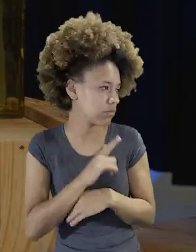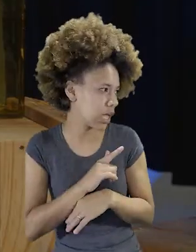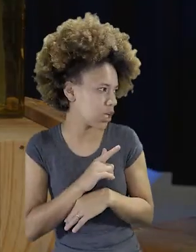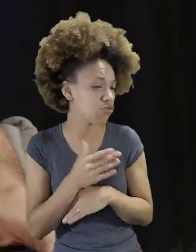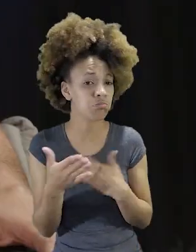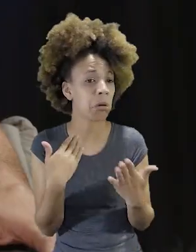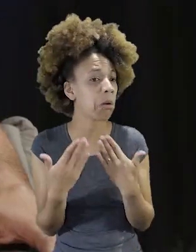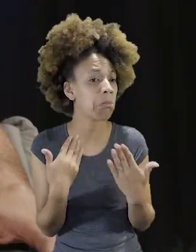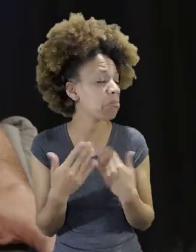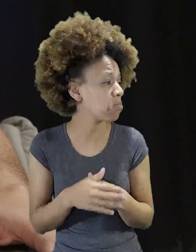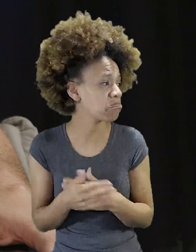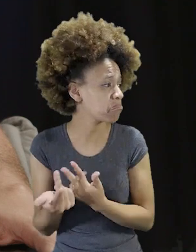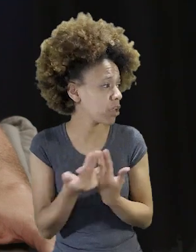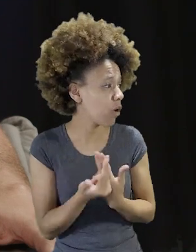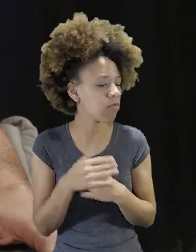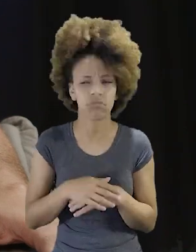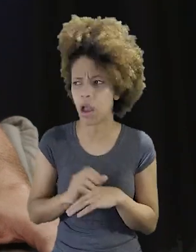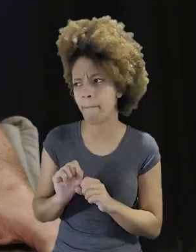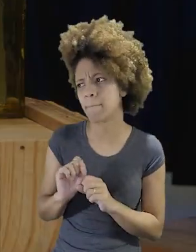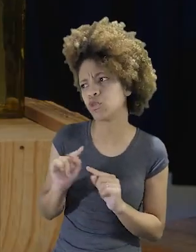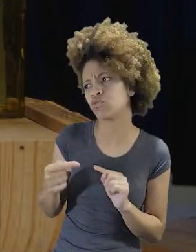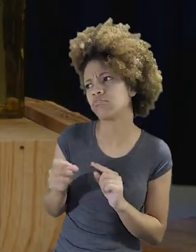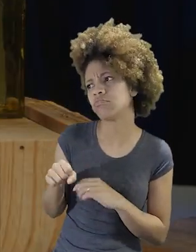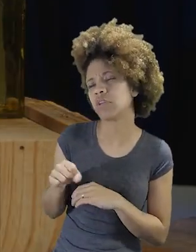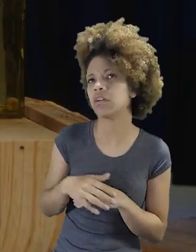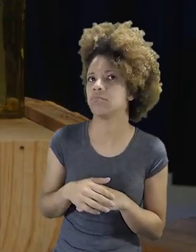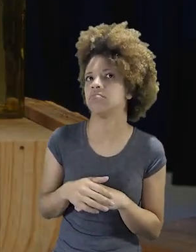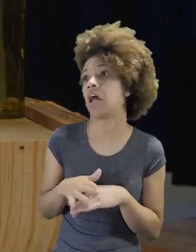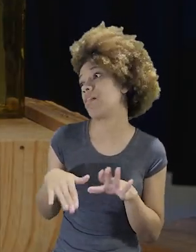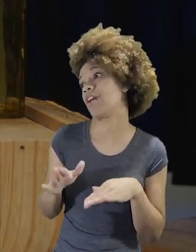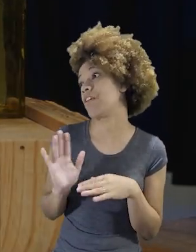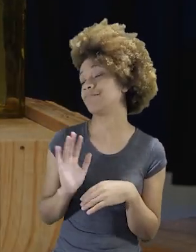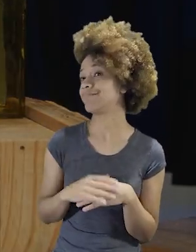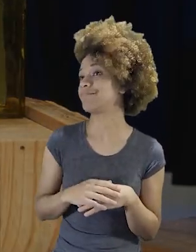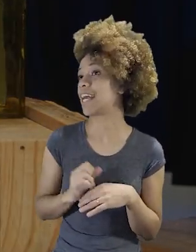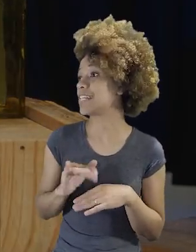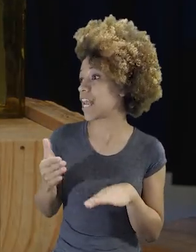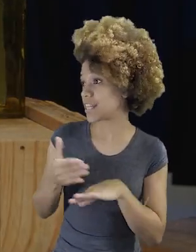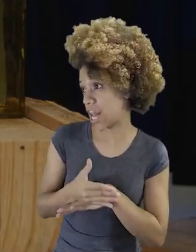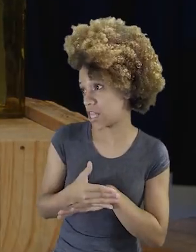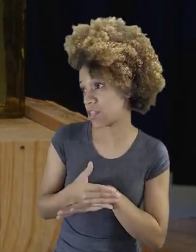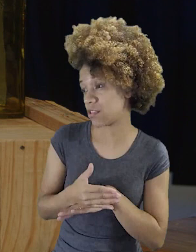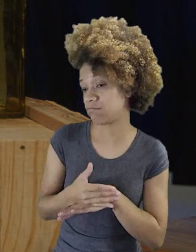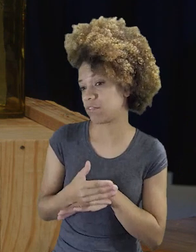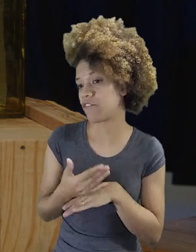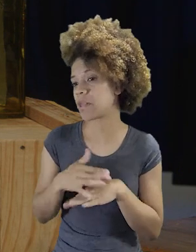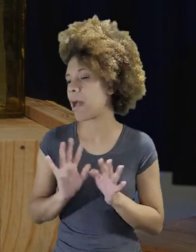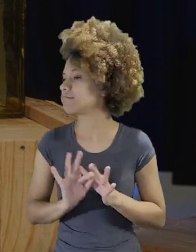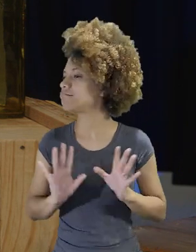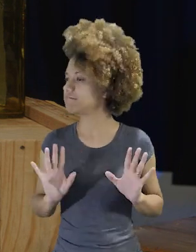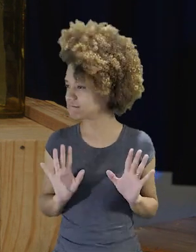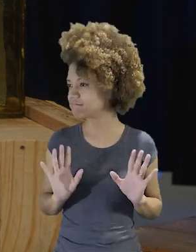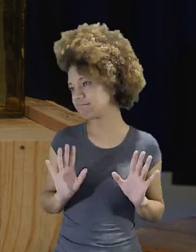um cara igual com qualquer um né Acho que pode fazer um pouco sentido tipo meu tipo talvez se ele entrasse num programa